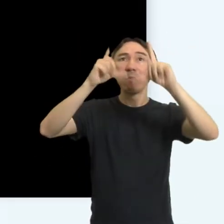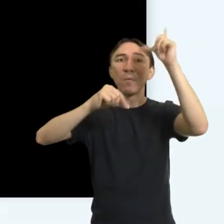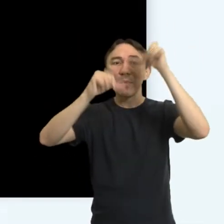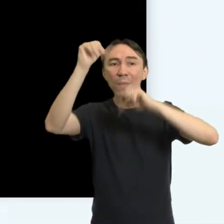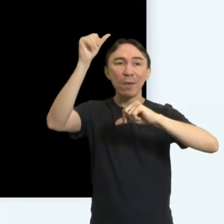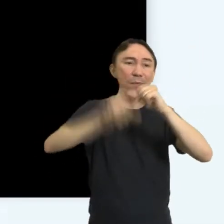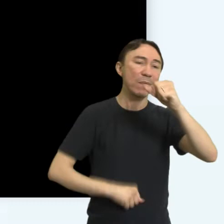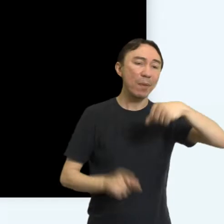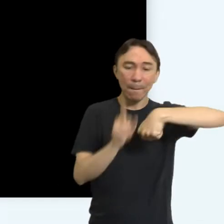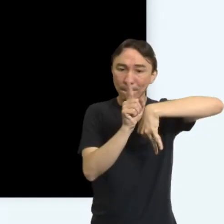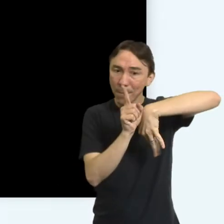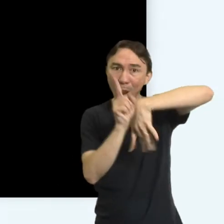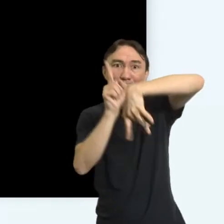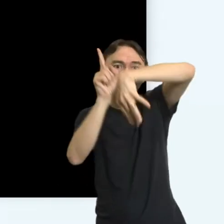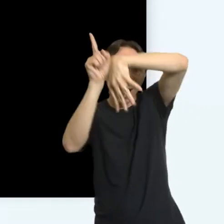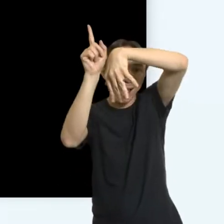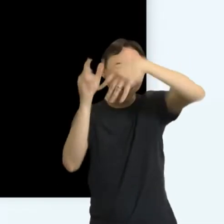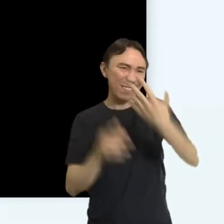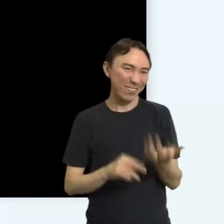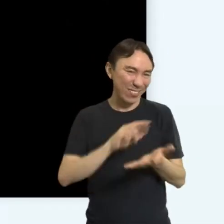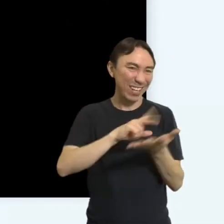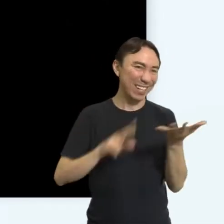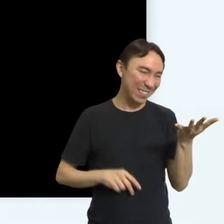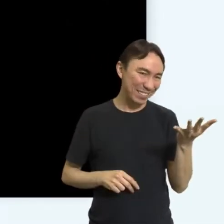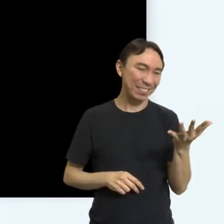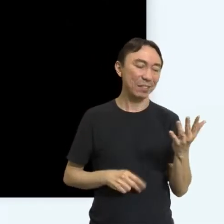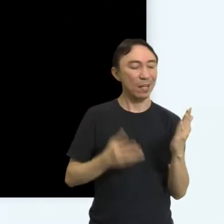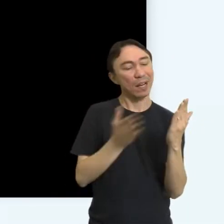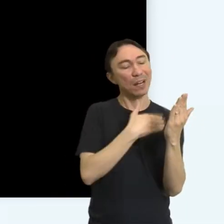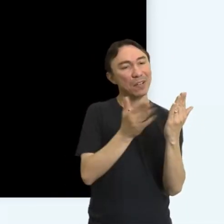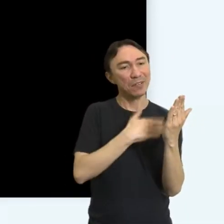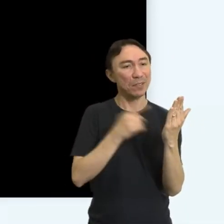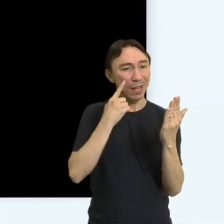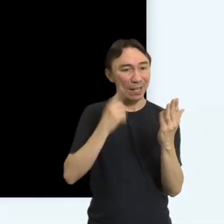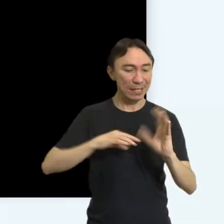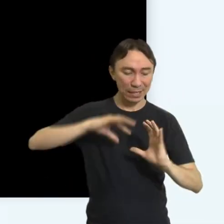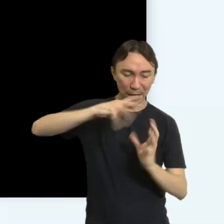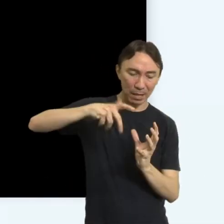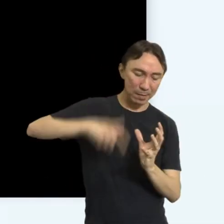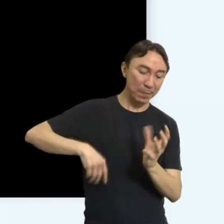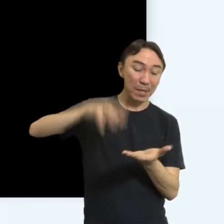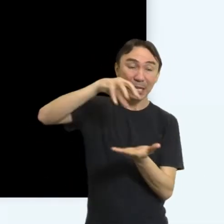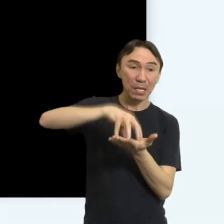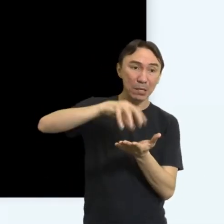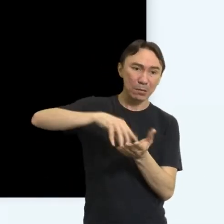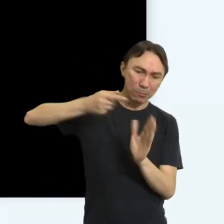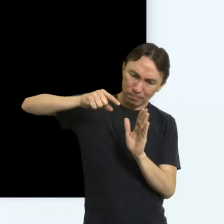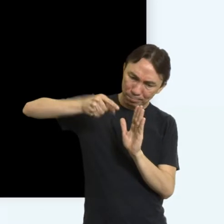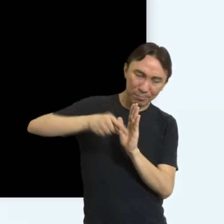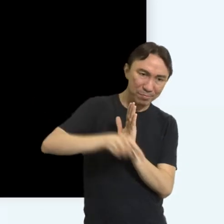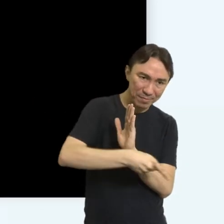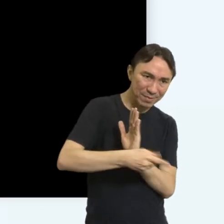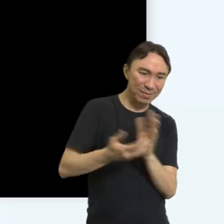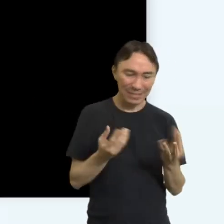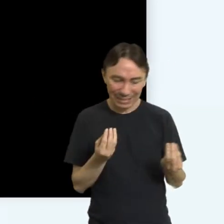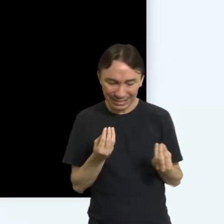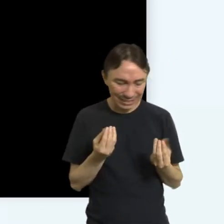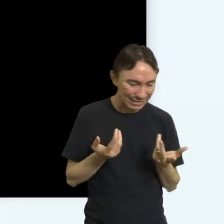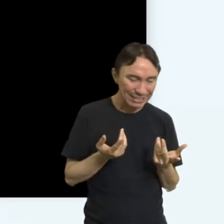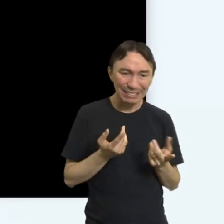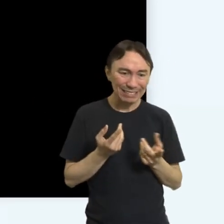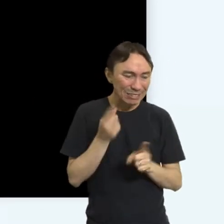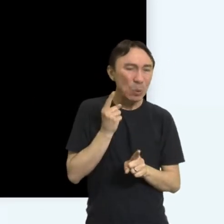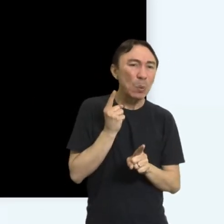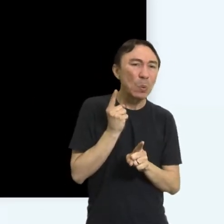lemos um livro chamado Viagem ao Centro da Terra, de Júlio Verne, pode ser que a gente não saiba muito bem o que esperar.